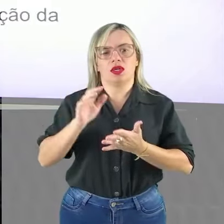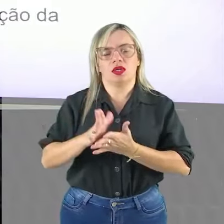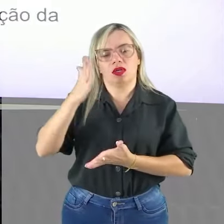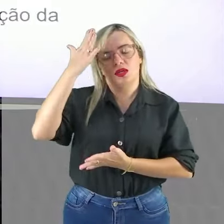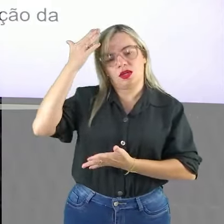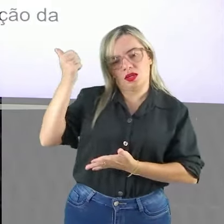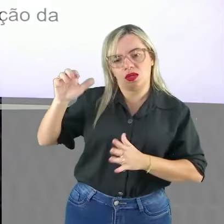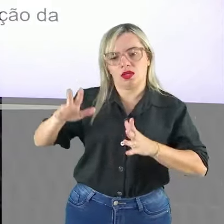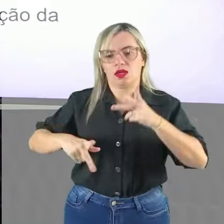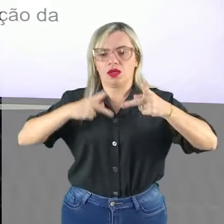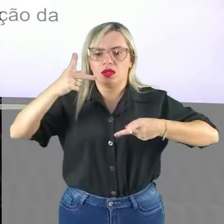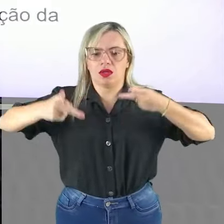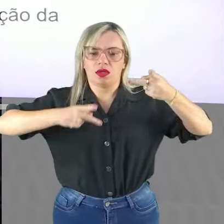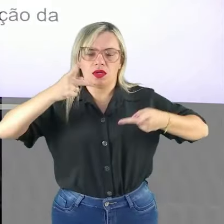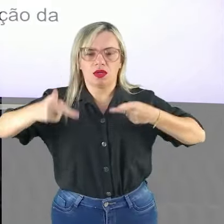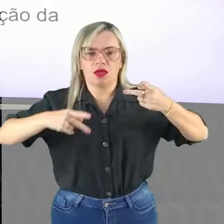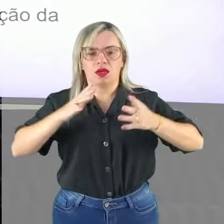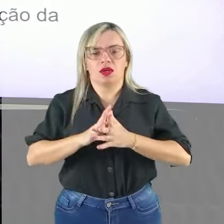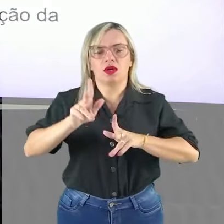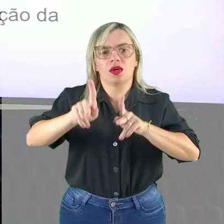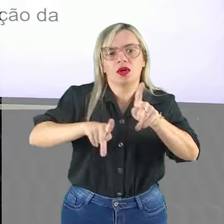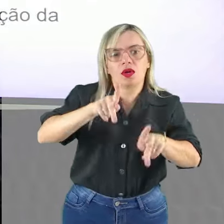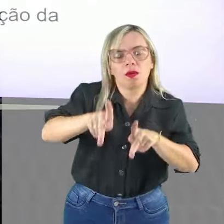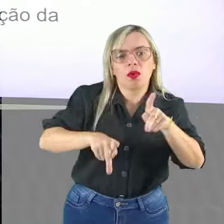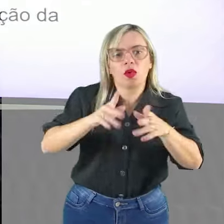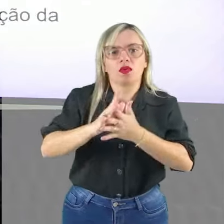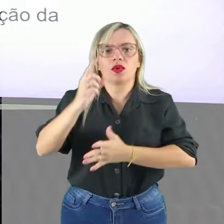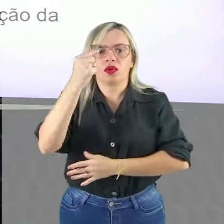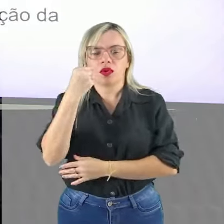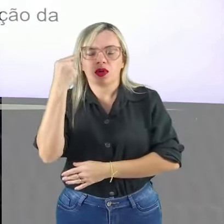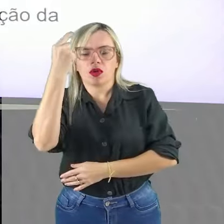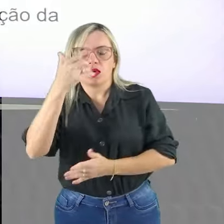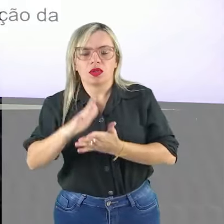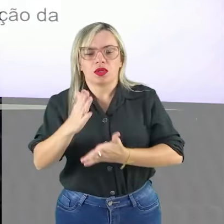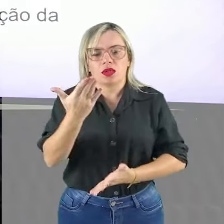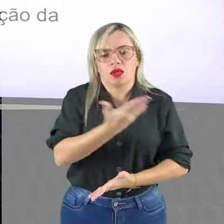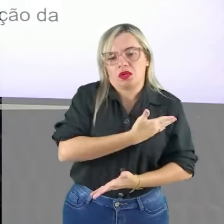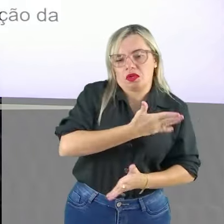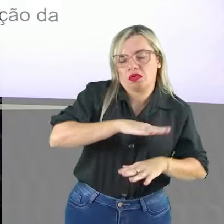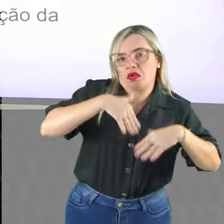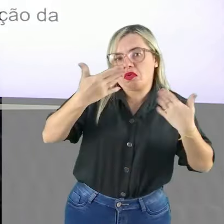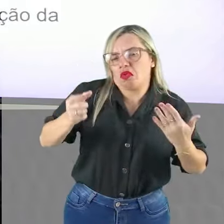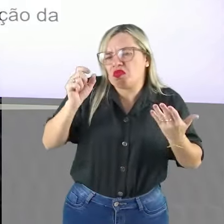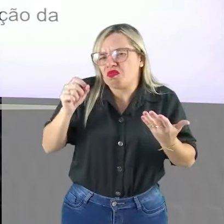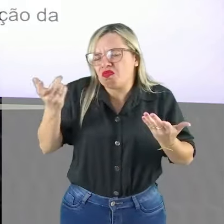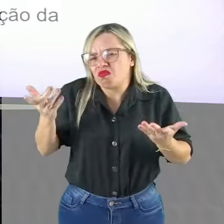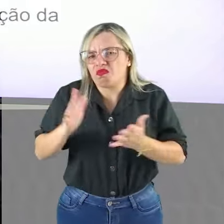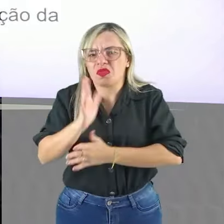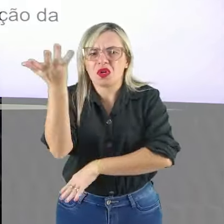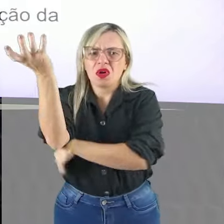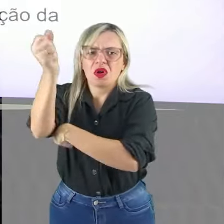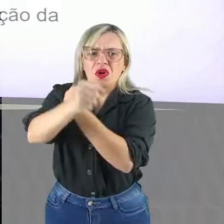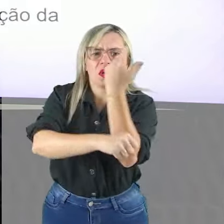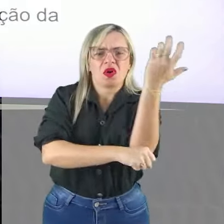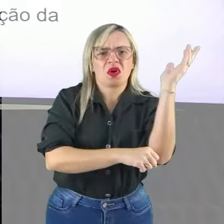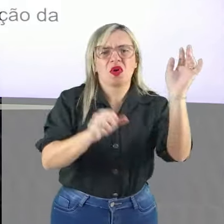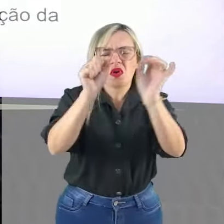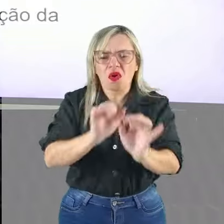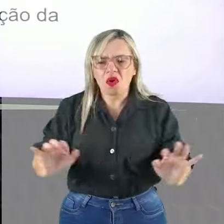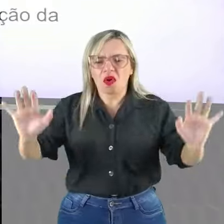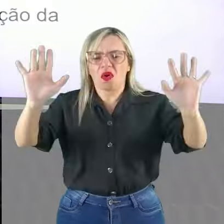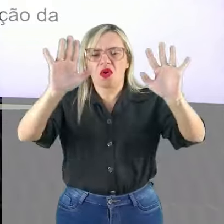verdade que ele vai falar do Povo espanhol mas o que do Povo espanhol da amizade da paisagem natural da